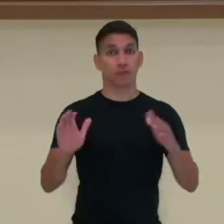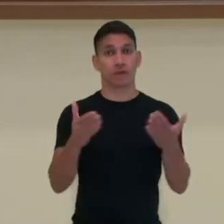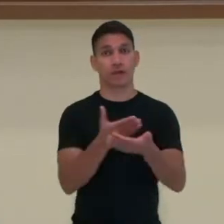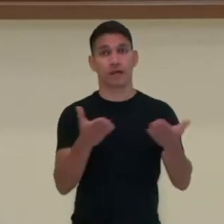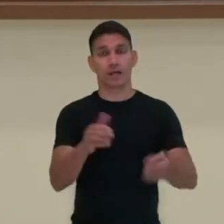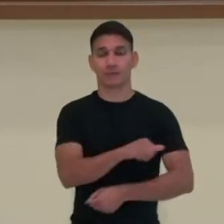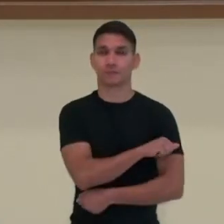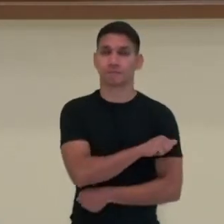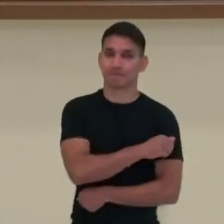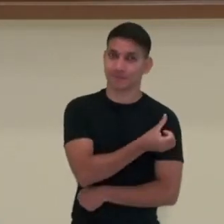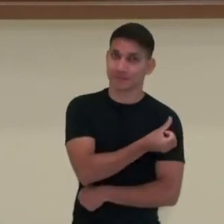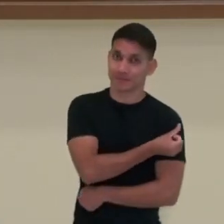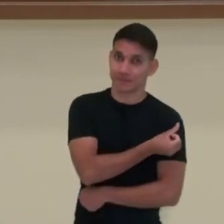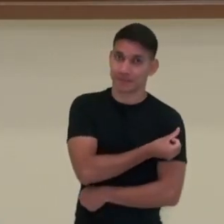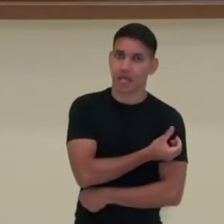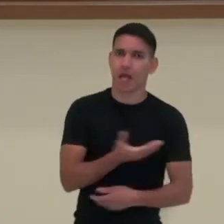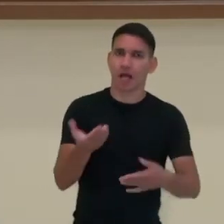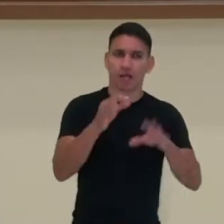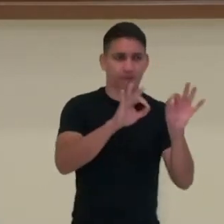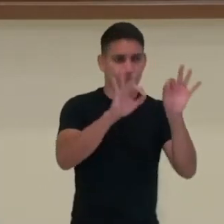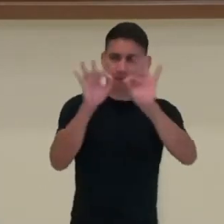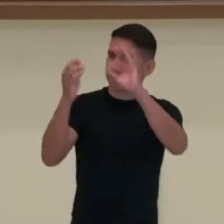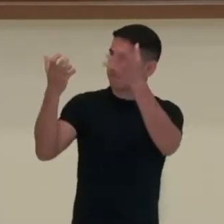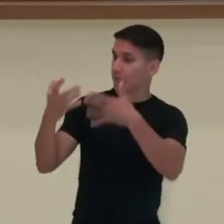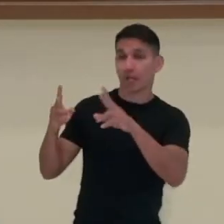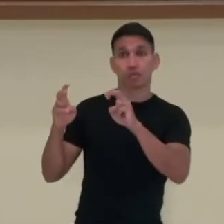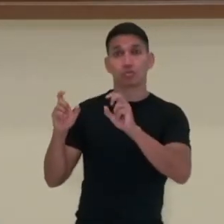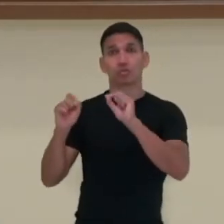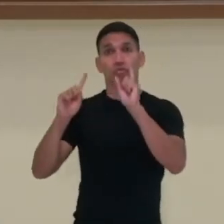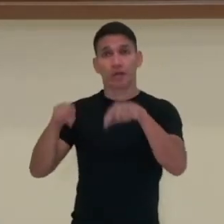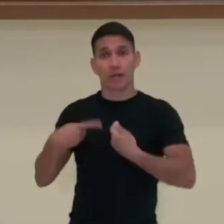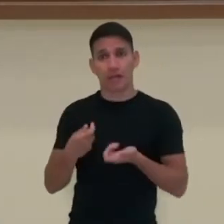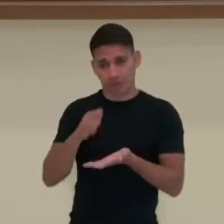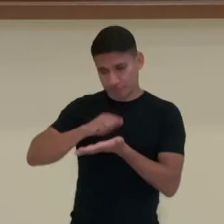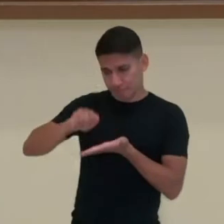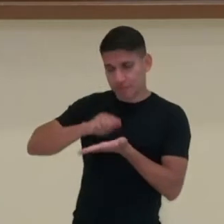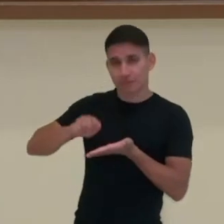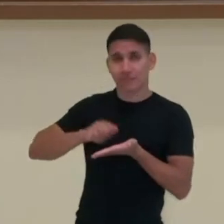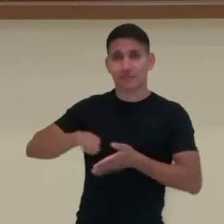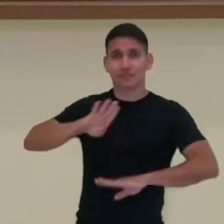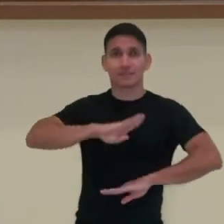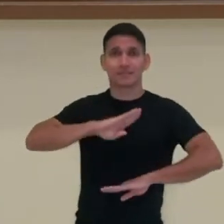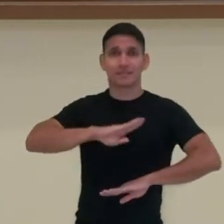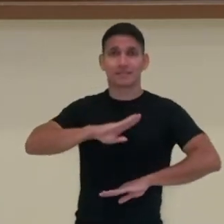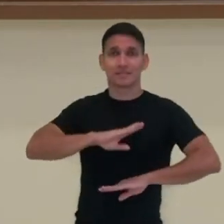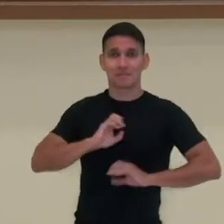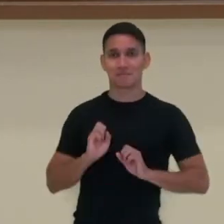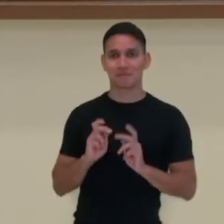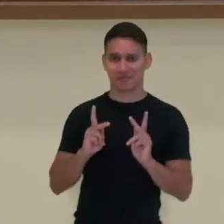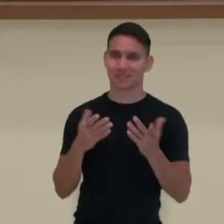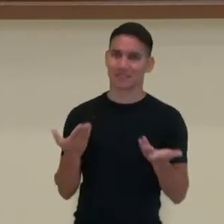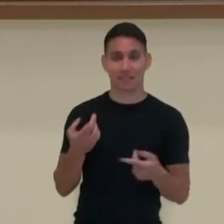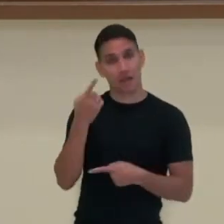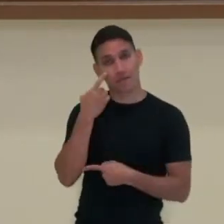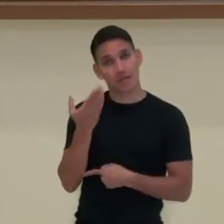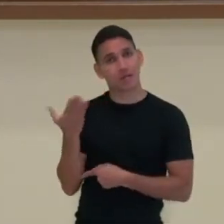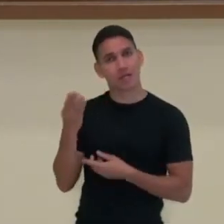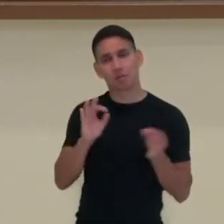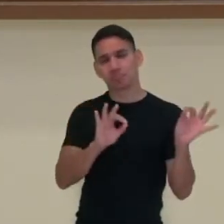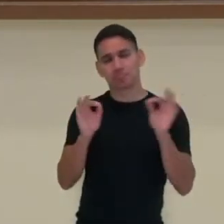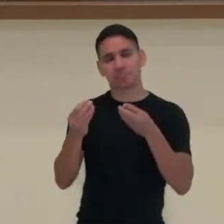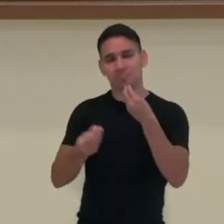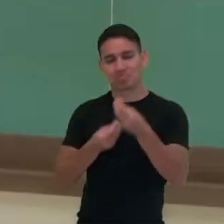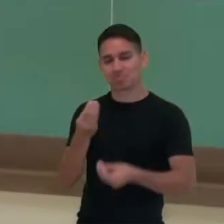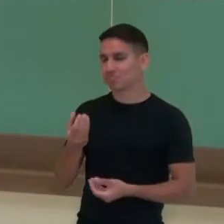Olá, estudantes do sexto ano. Neste vídeo vamos falar sobre produção de causo. Perfeito? Vamos lá, acompanhem